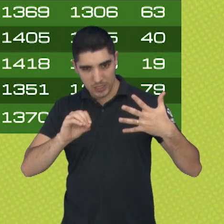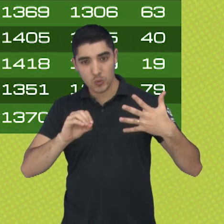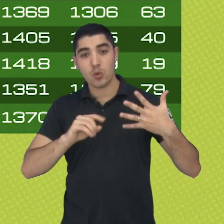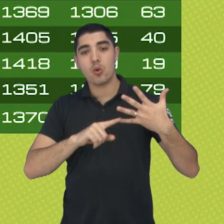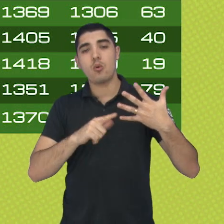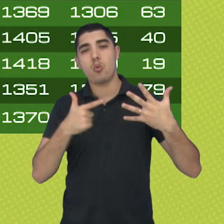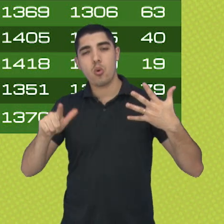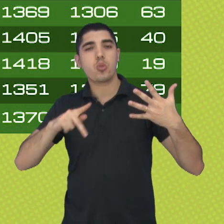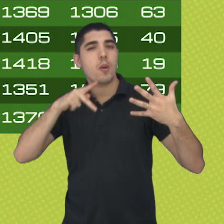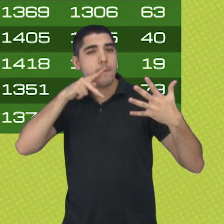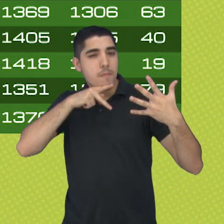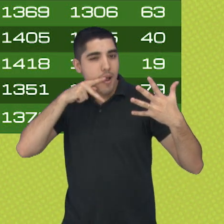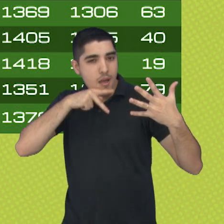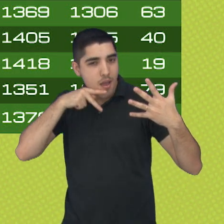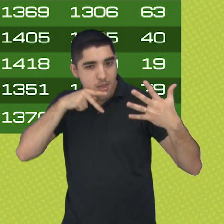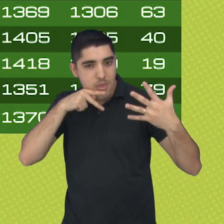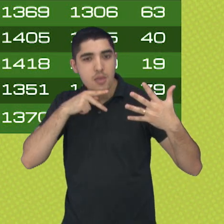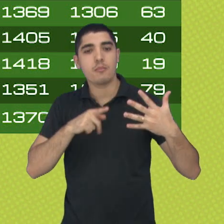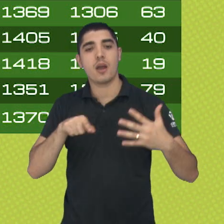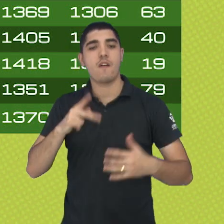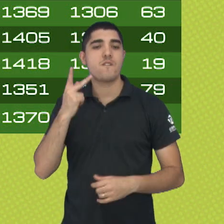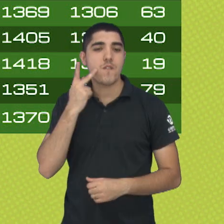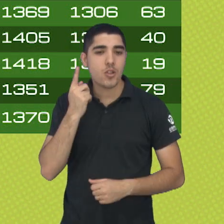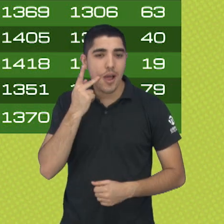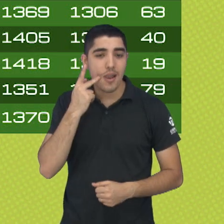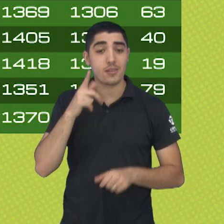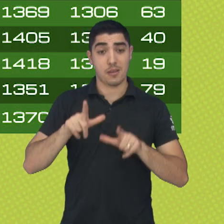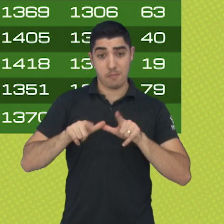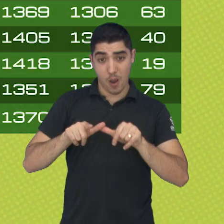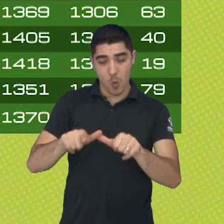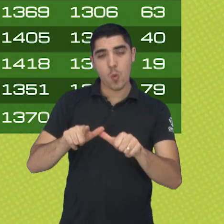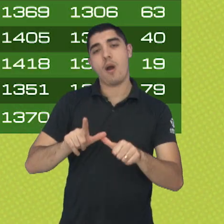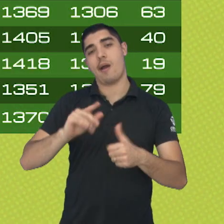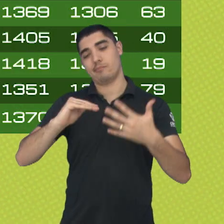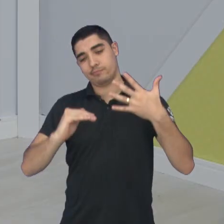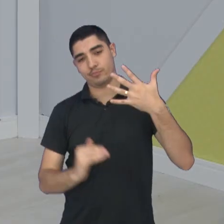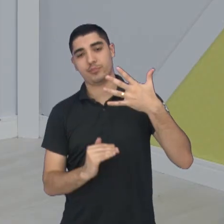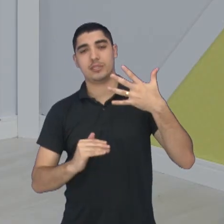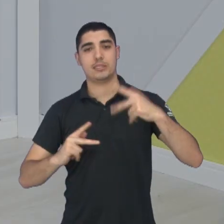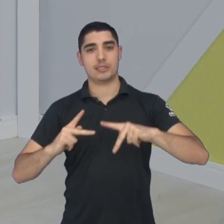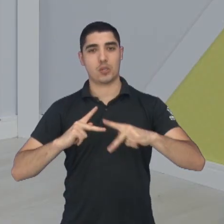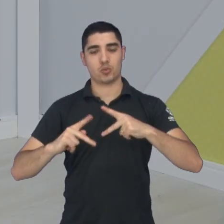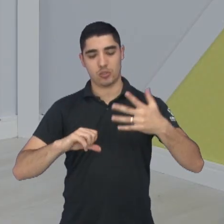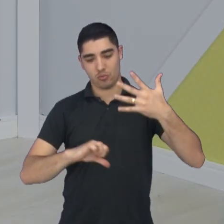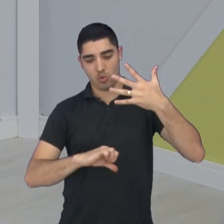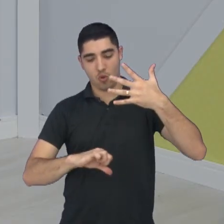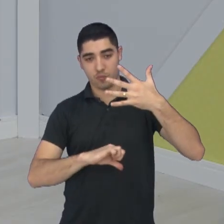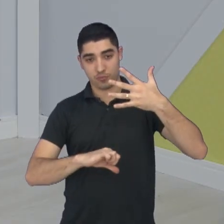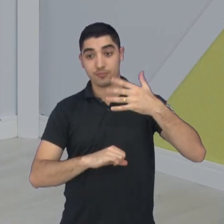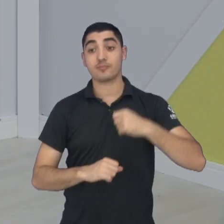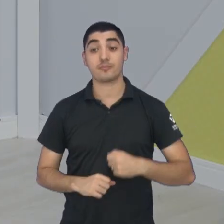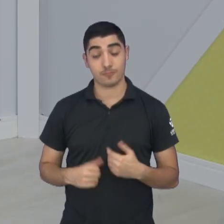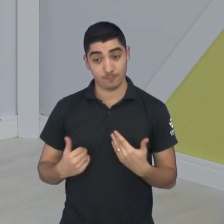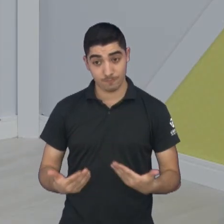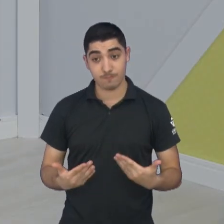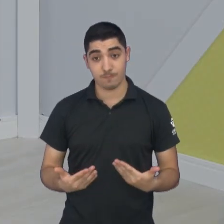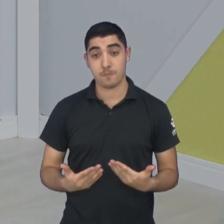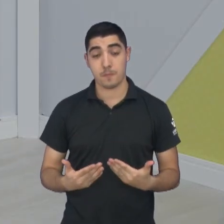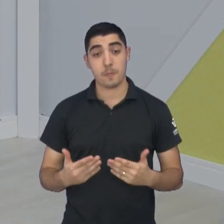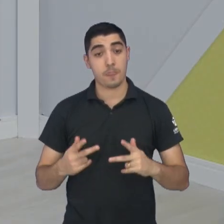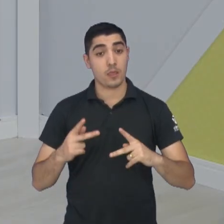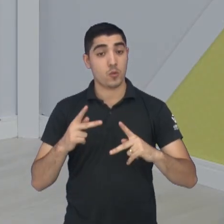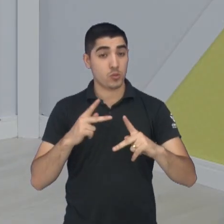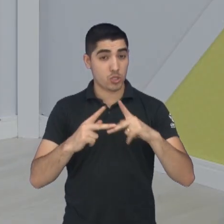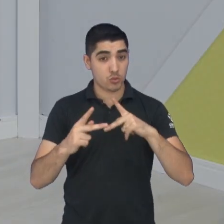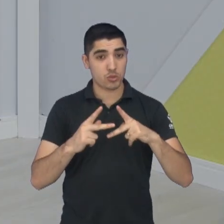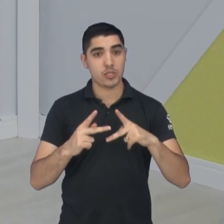o 9º colocado, ficou de fora aí do Super 8, aqui os 8 primeiros classificados do primeiro turno. São José acabou ficando de fora aí do Super 8, e na